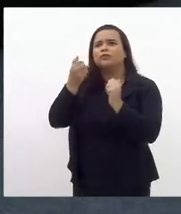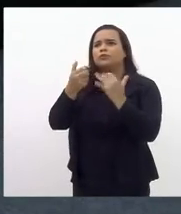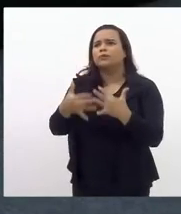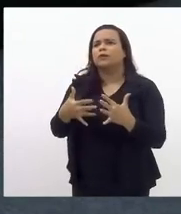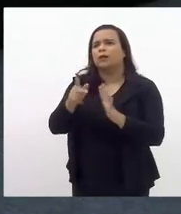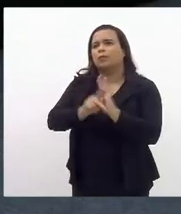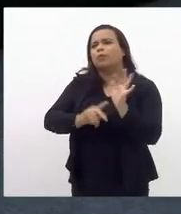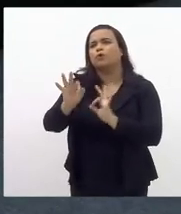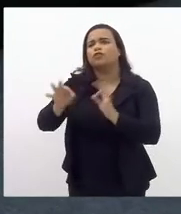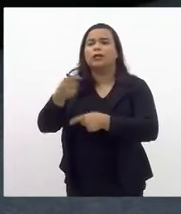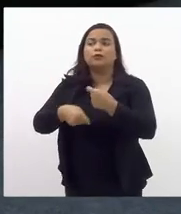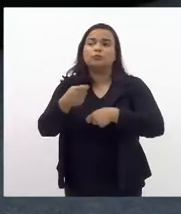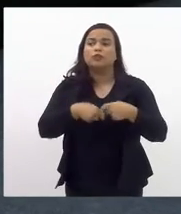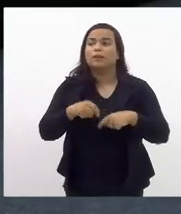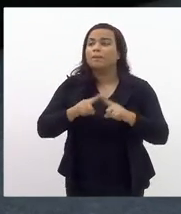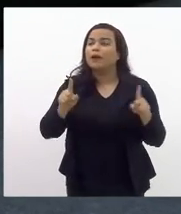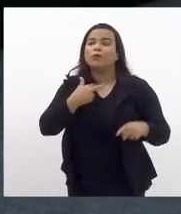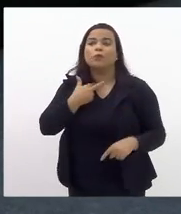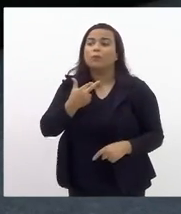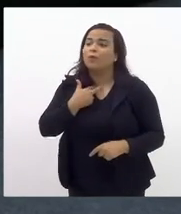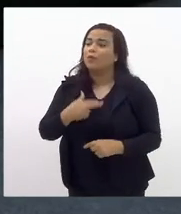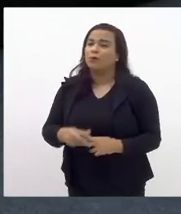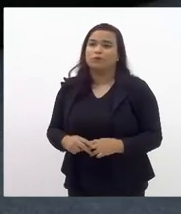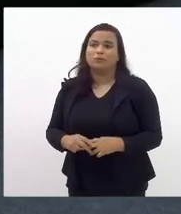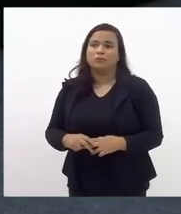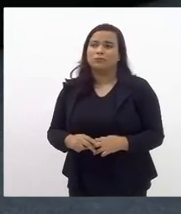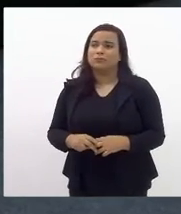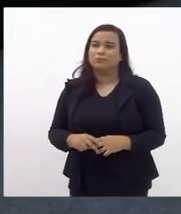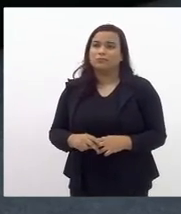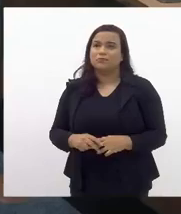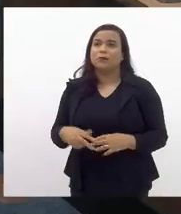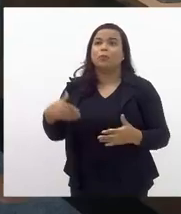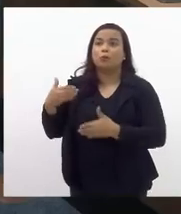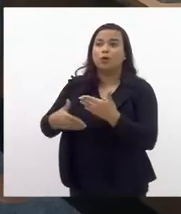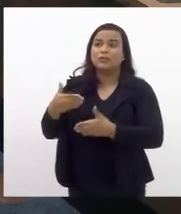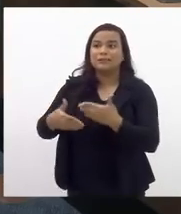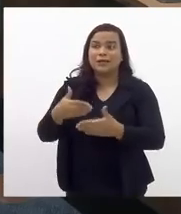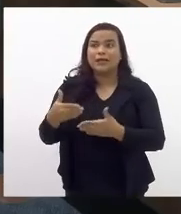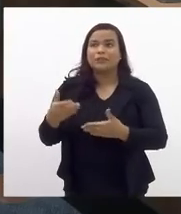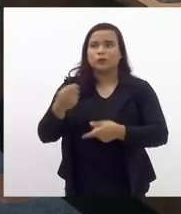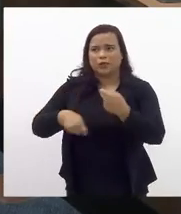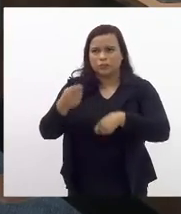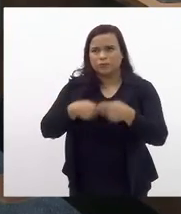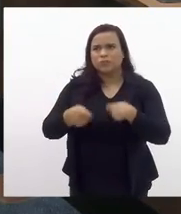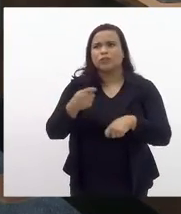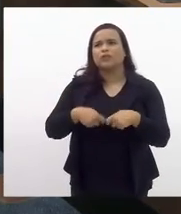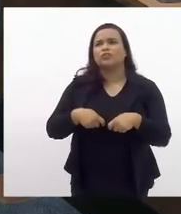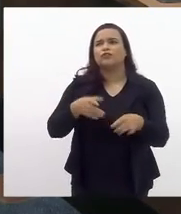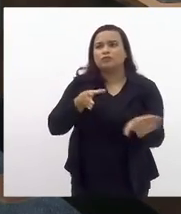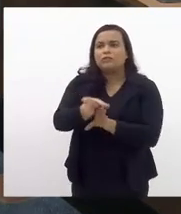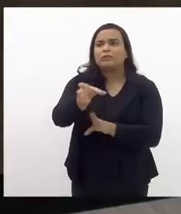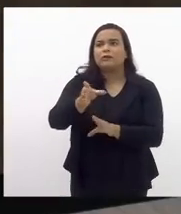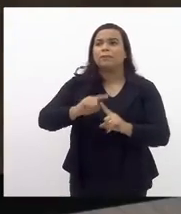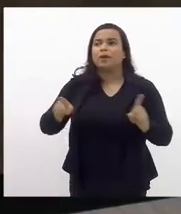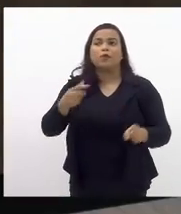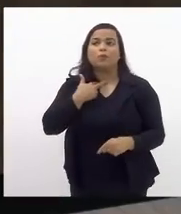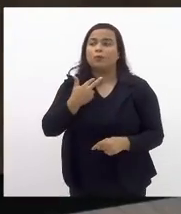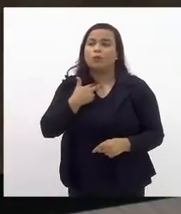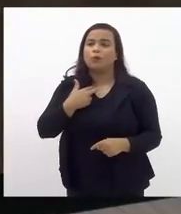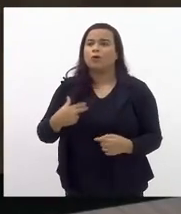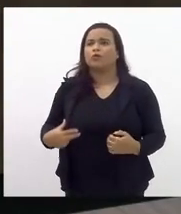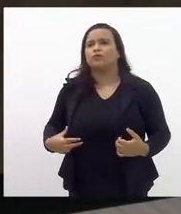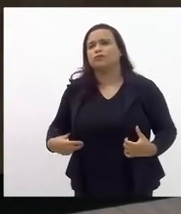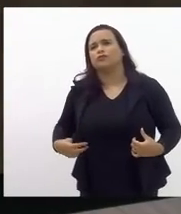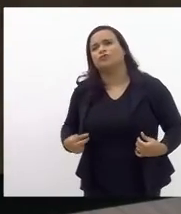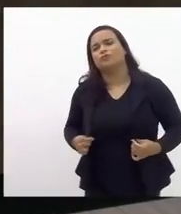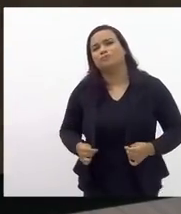ser projeto administrativo, tem que ser processo administrativo disciplinar. Então, mas não pode ser processo administrativo